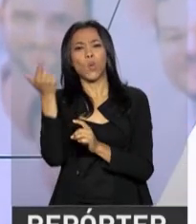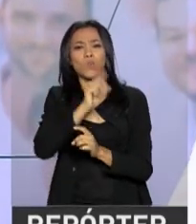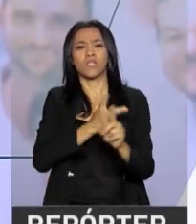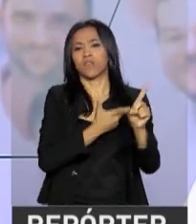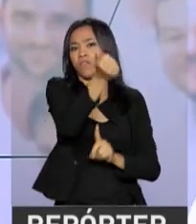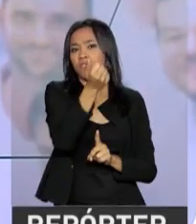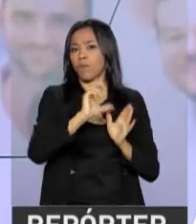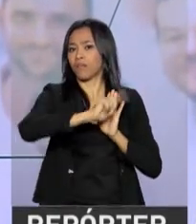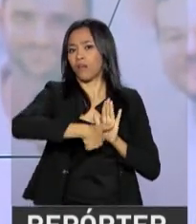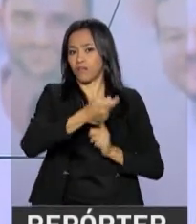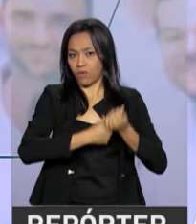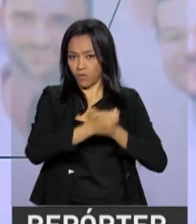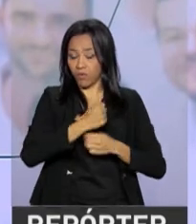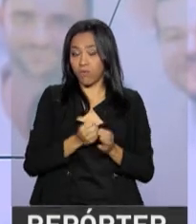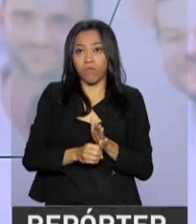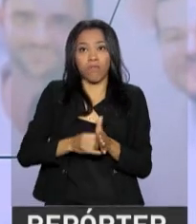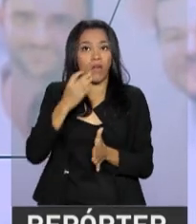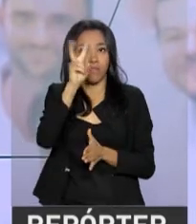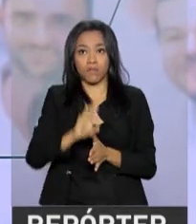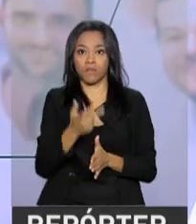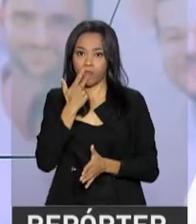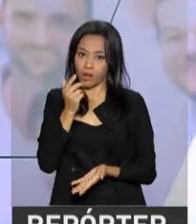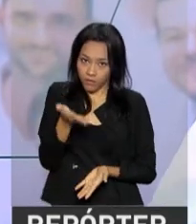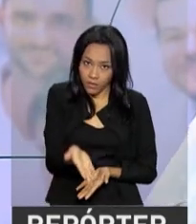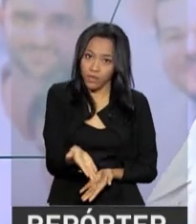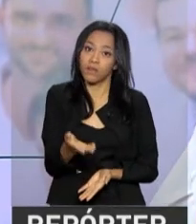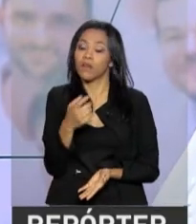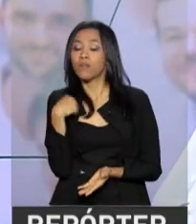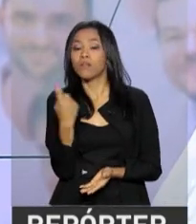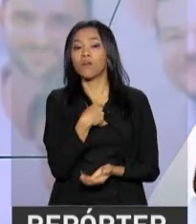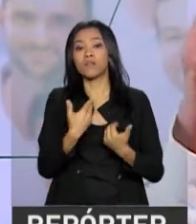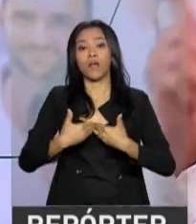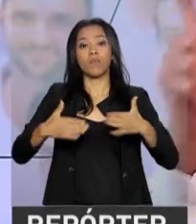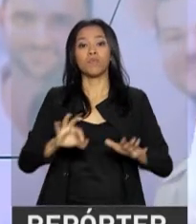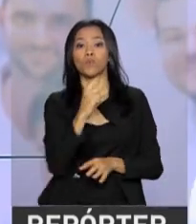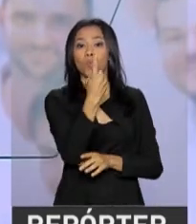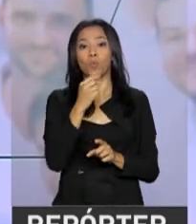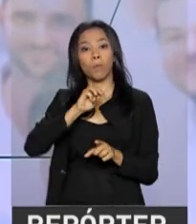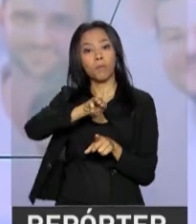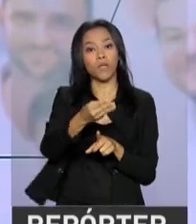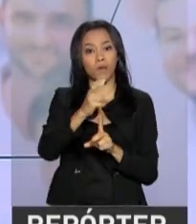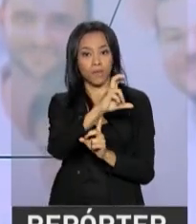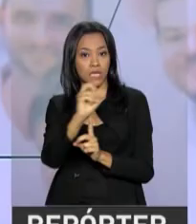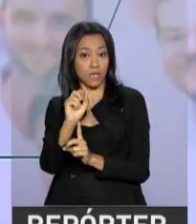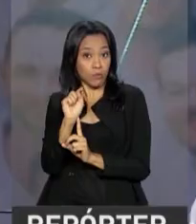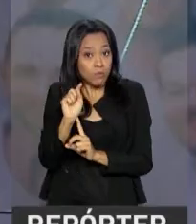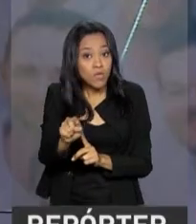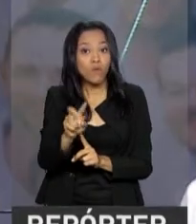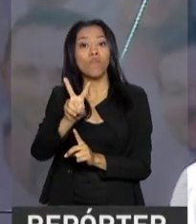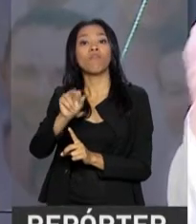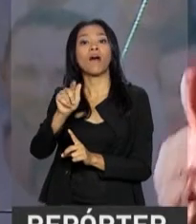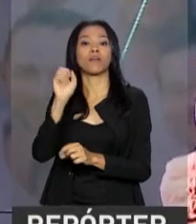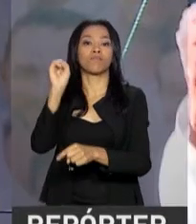tantas vezes foi mencionada aqui, nós abrimos cerca de 1 milhão e 500 mil postos de trabalho.